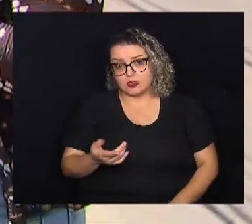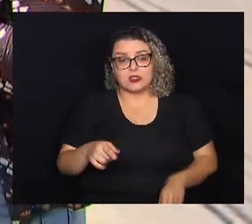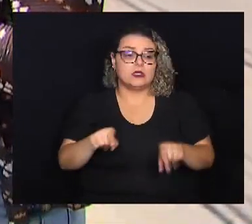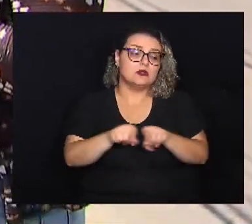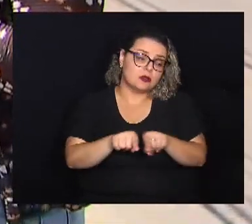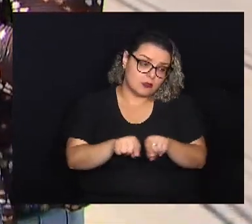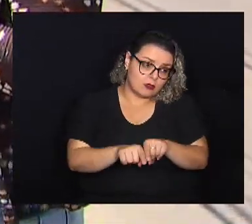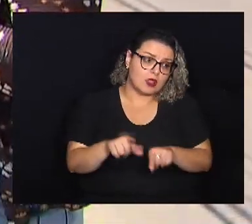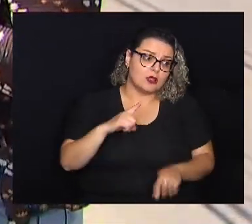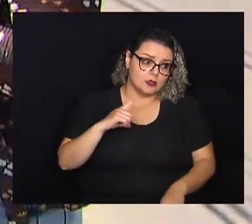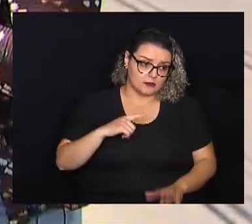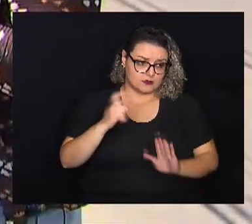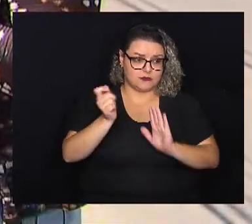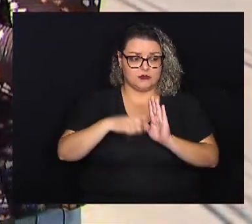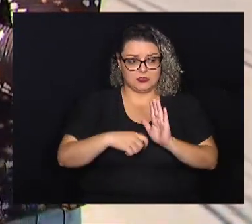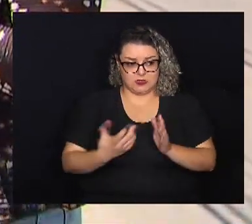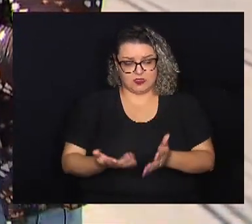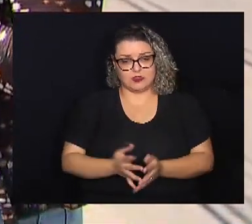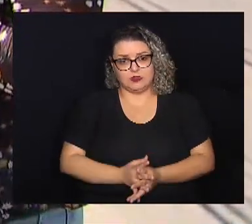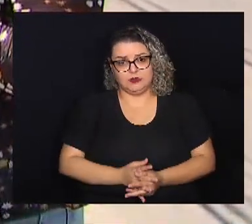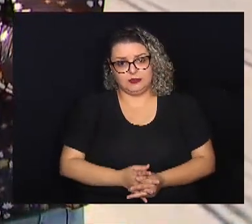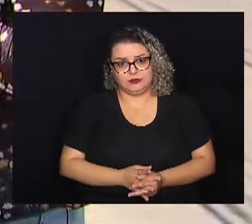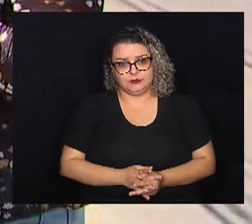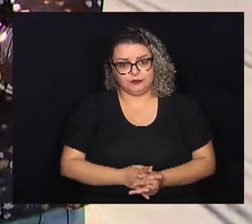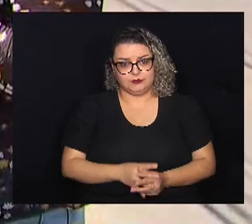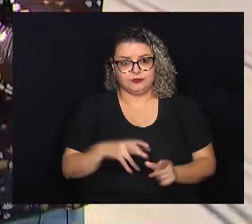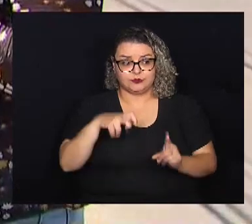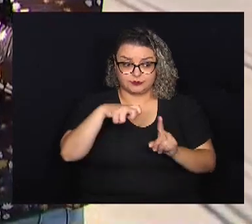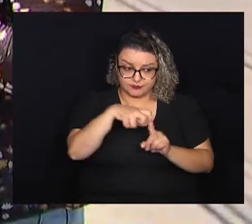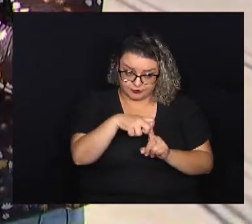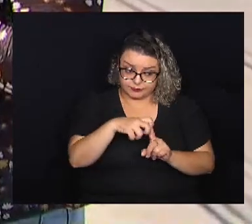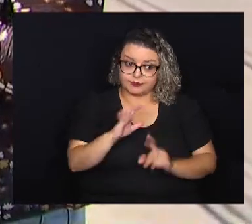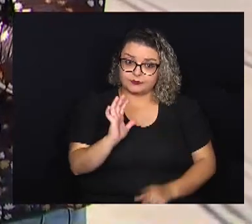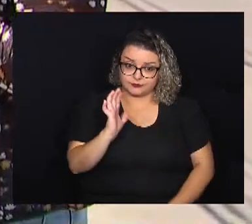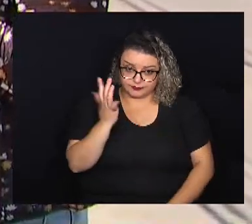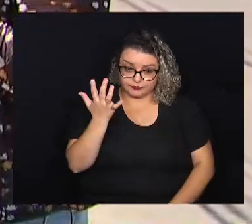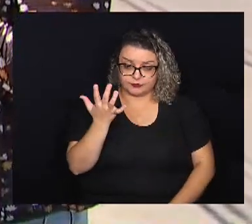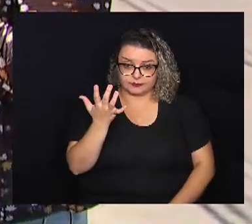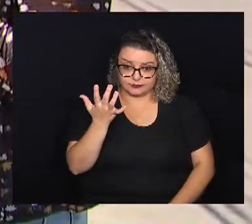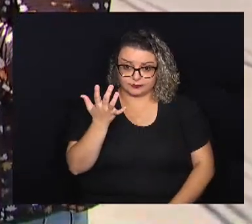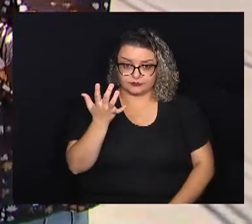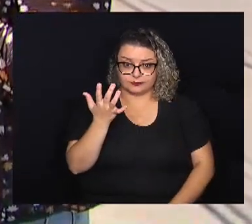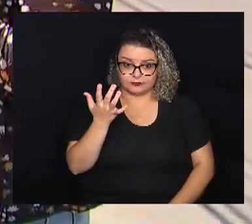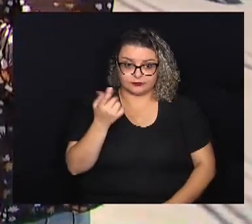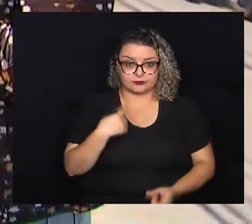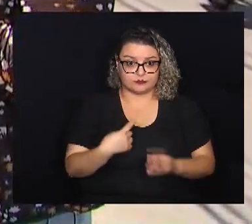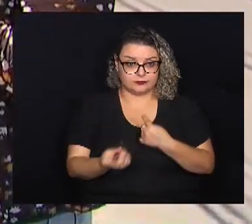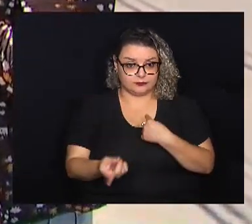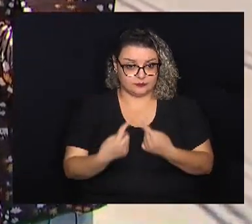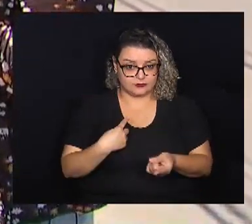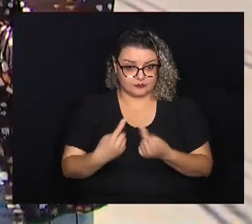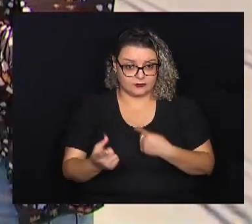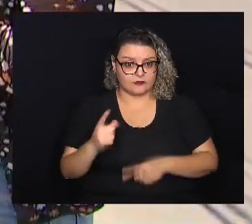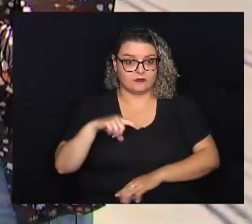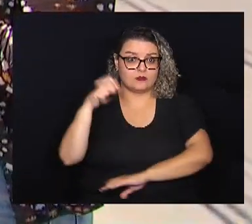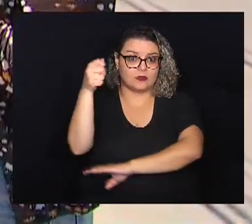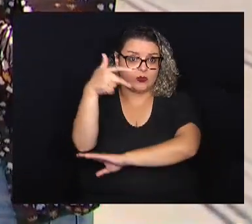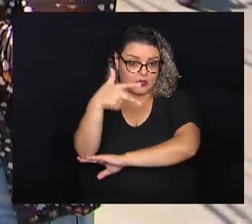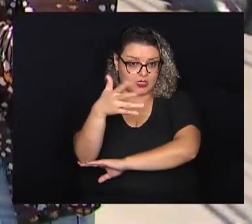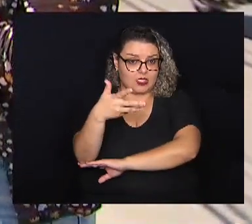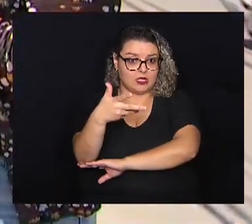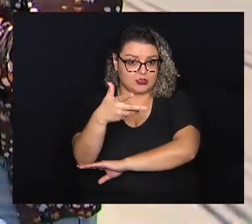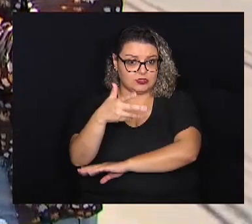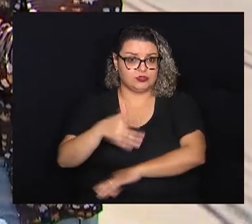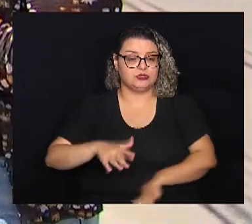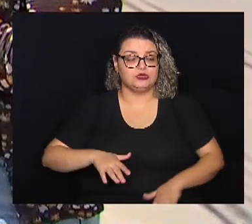temos registro de acidentes que aconteceram em vias que têm radares de